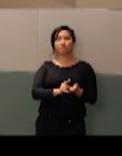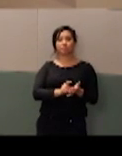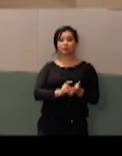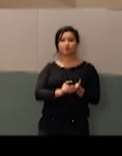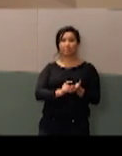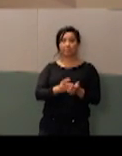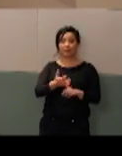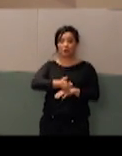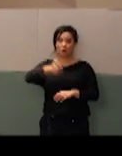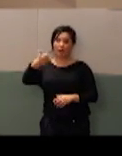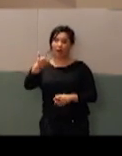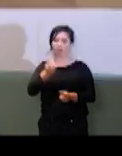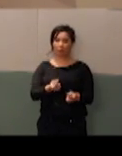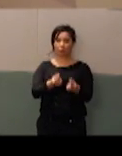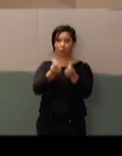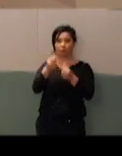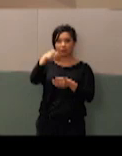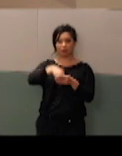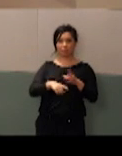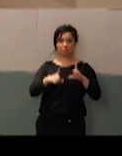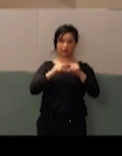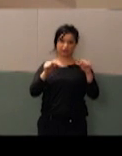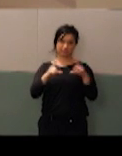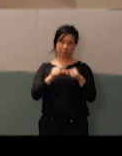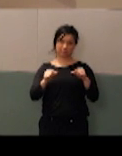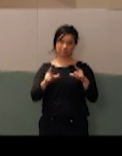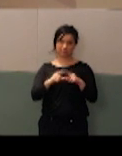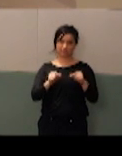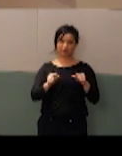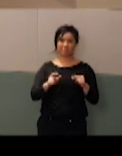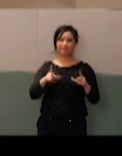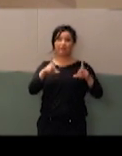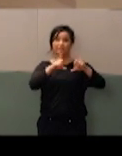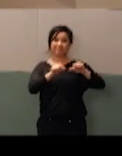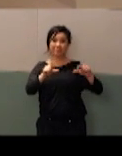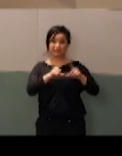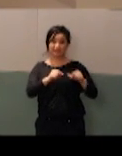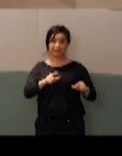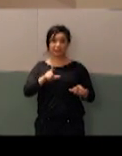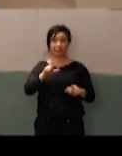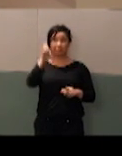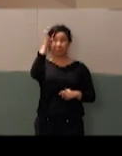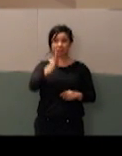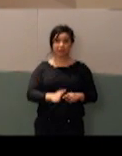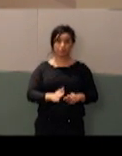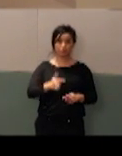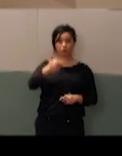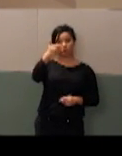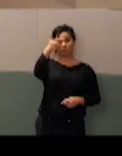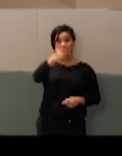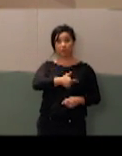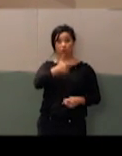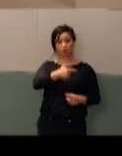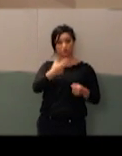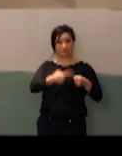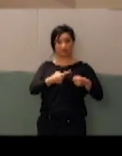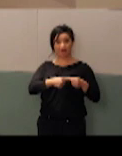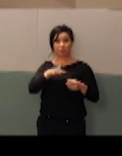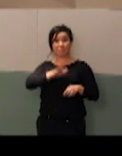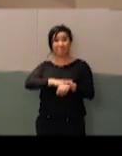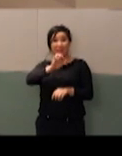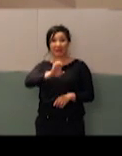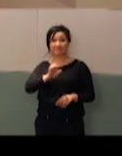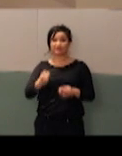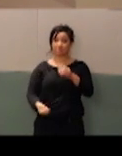Federal. Brasília foi a segunda cidade do Brasil que mais gerou emprego nesse segundo semestre. Crescemos mais do que a